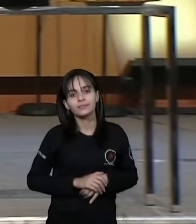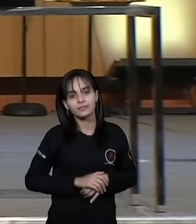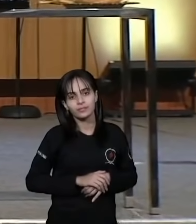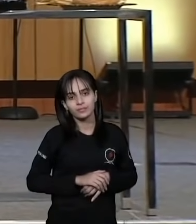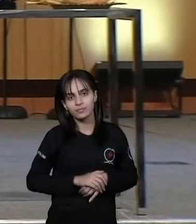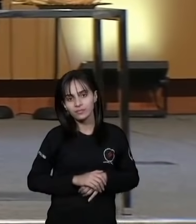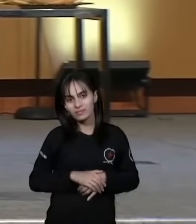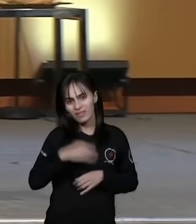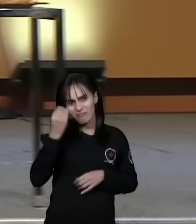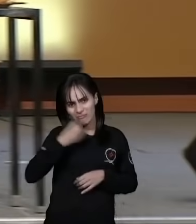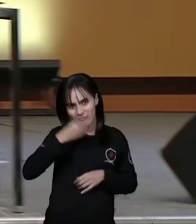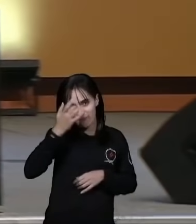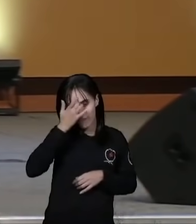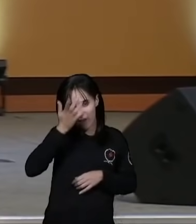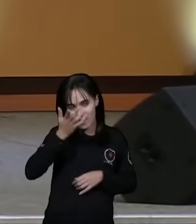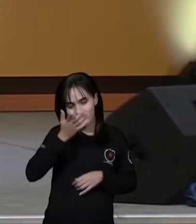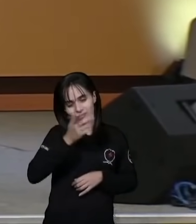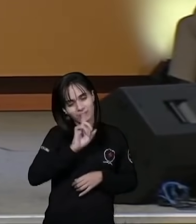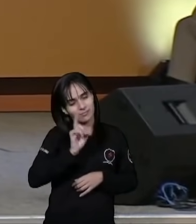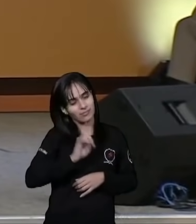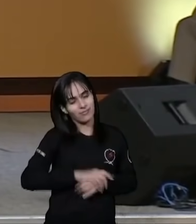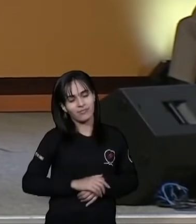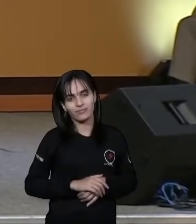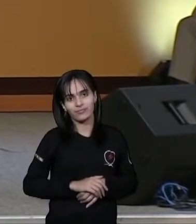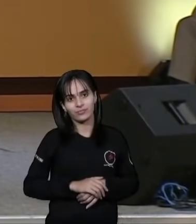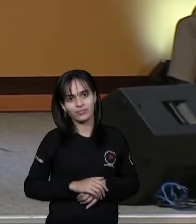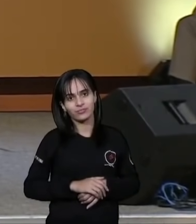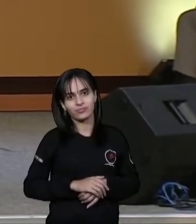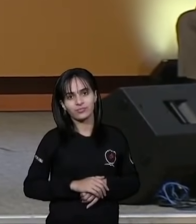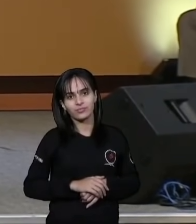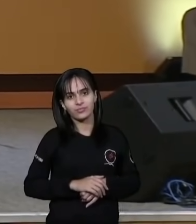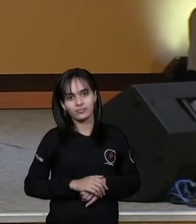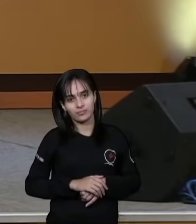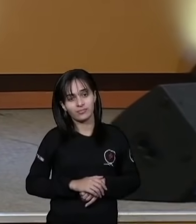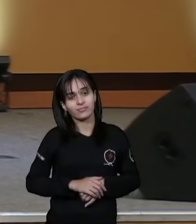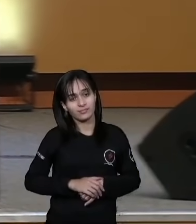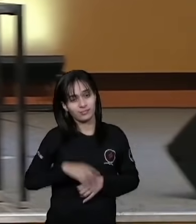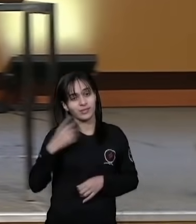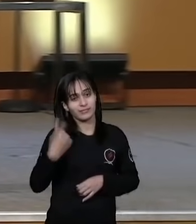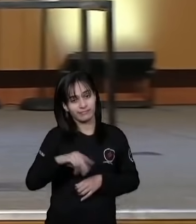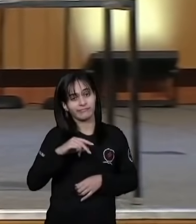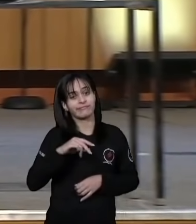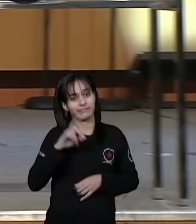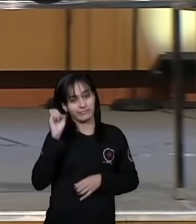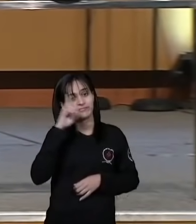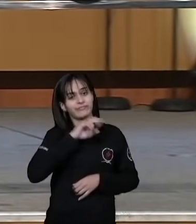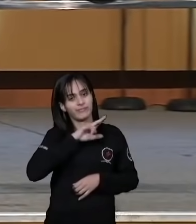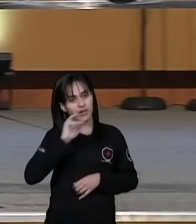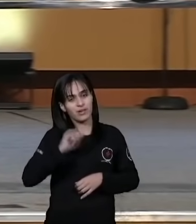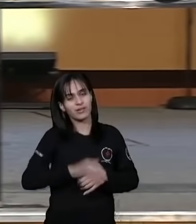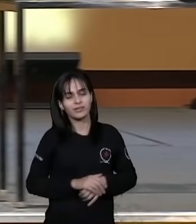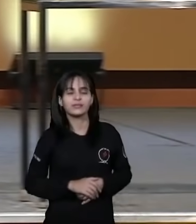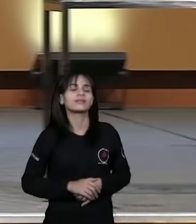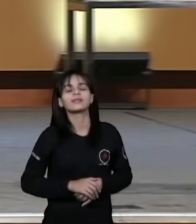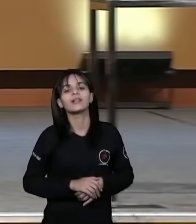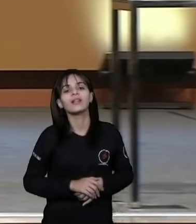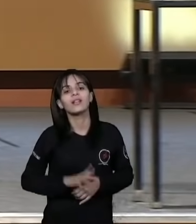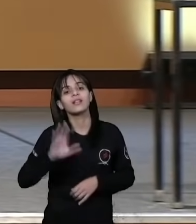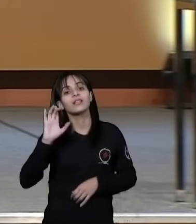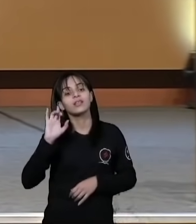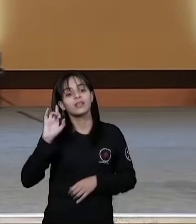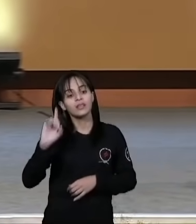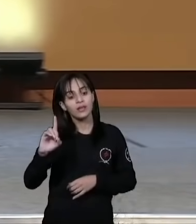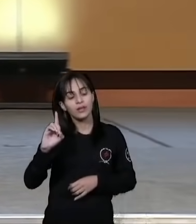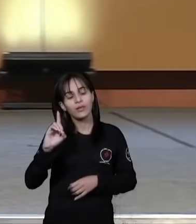não vai ter moleza não é o bicho vai pegar e foi